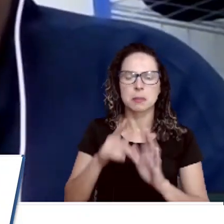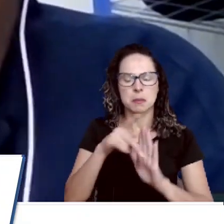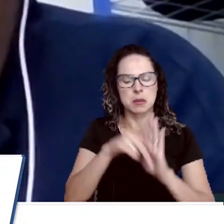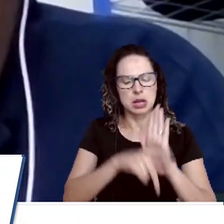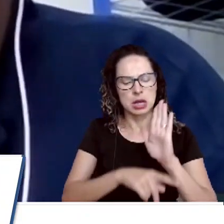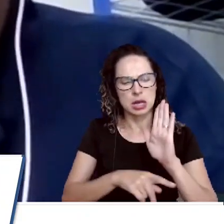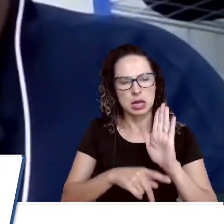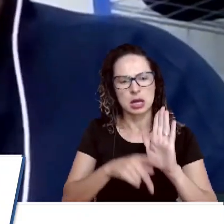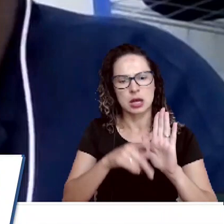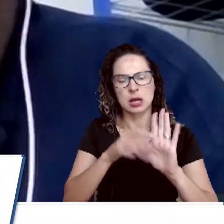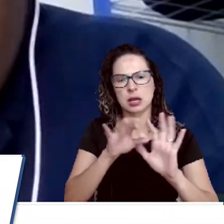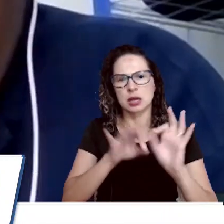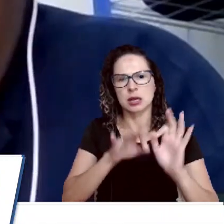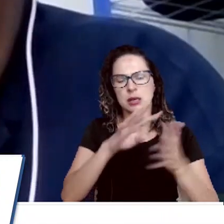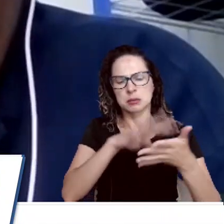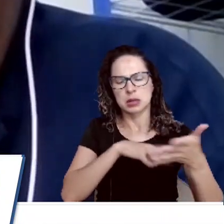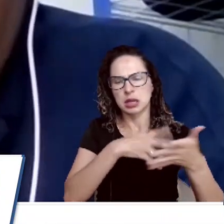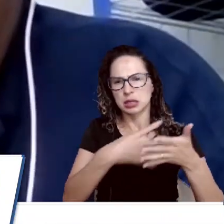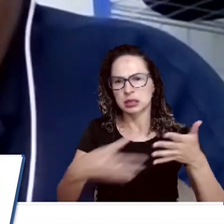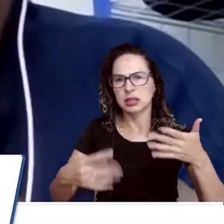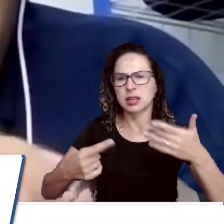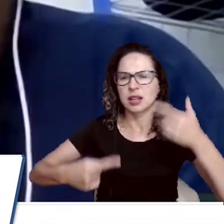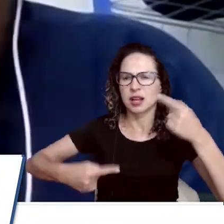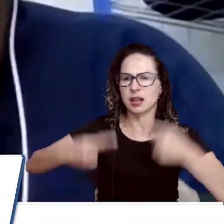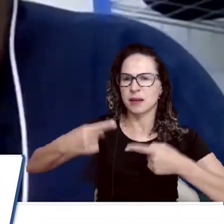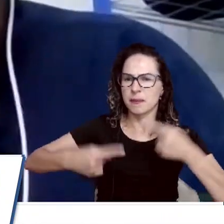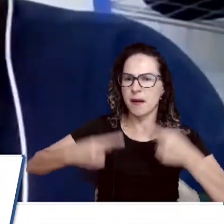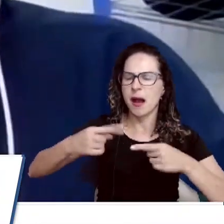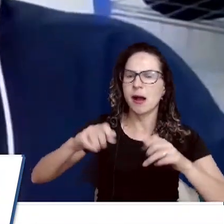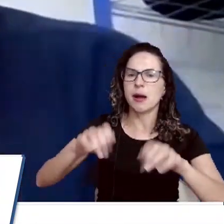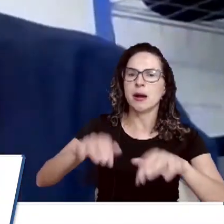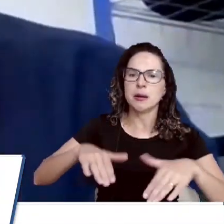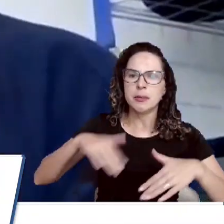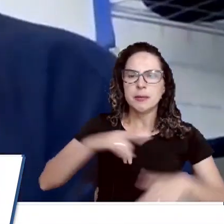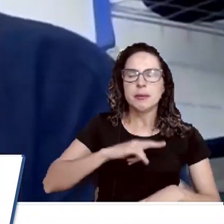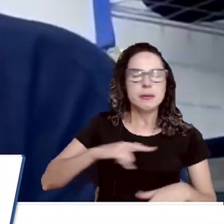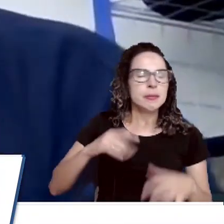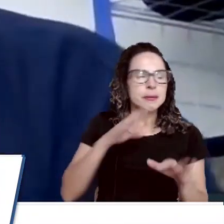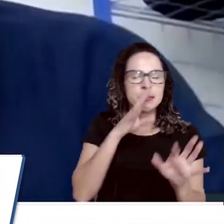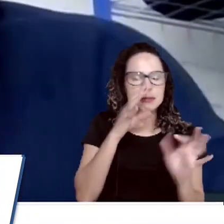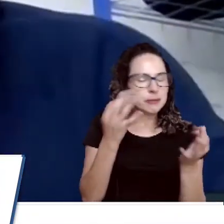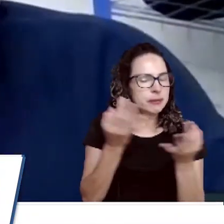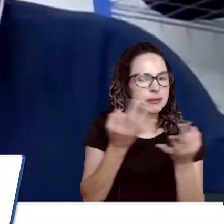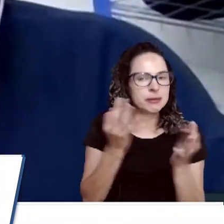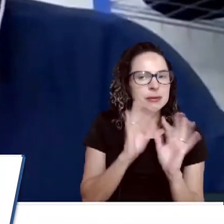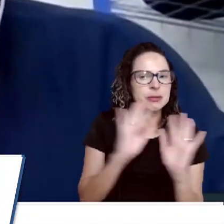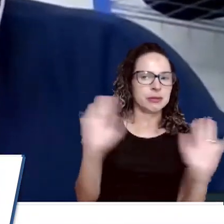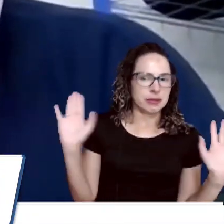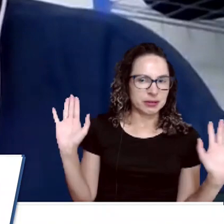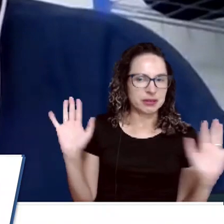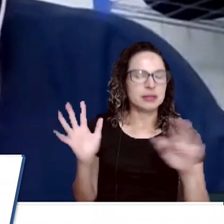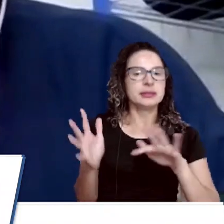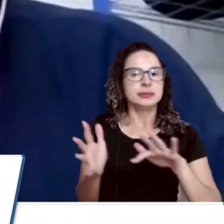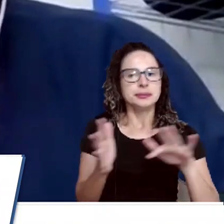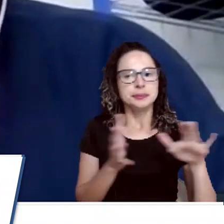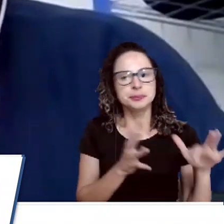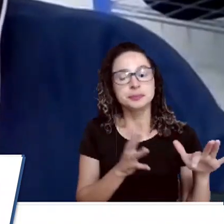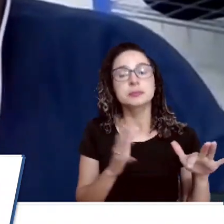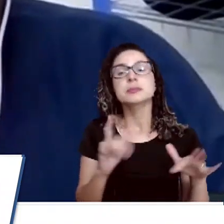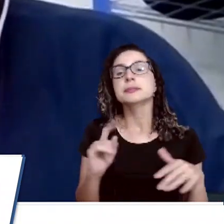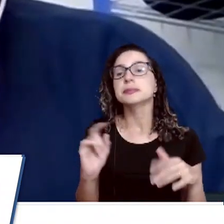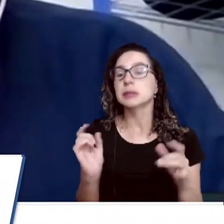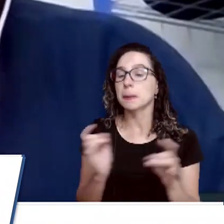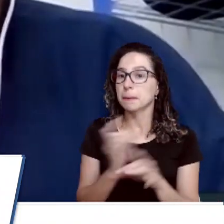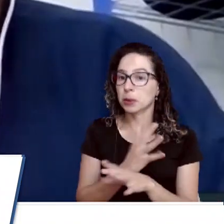teve debates, audiências públicas, foi perfeito. No momento que veio para